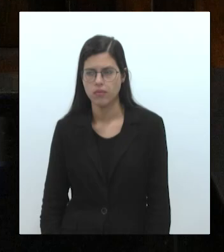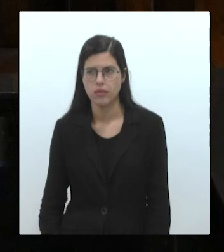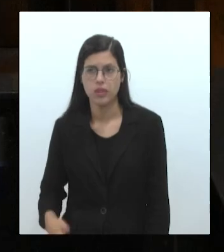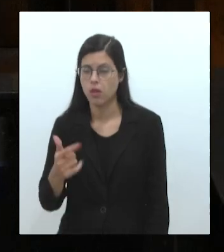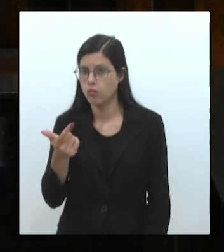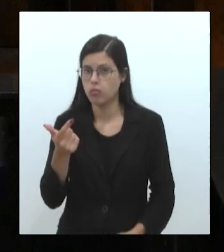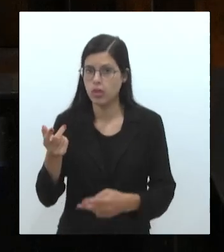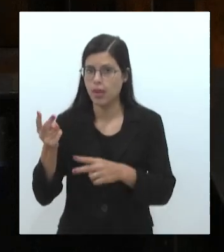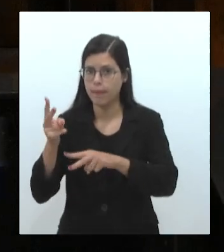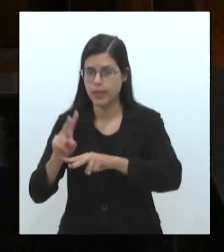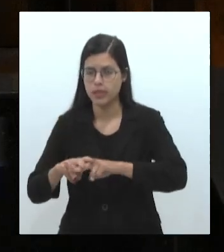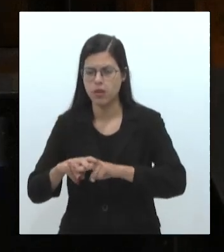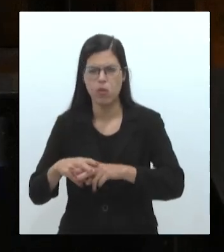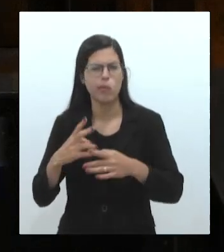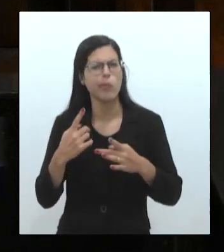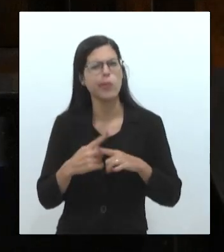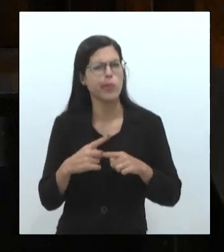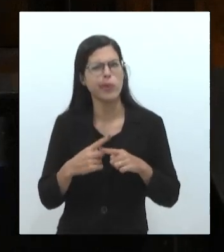prisões. E por quê?